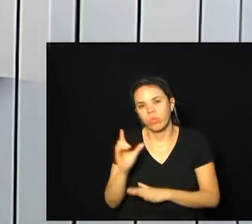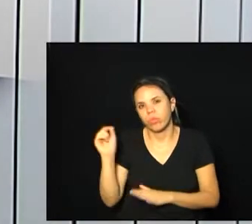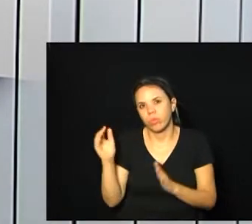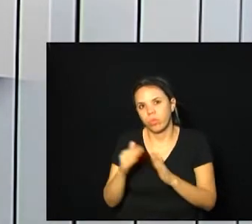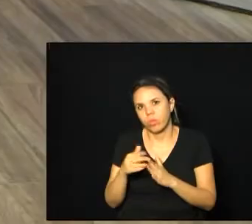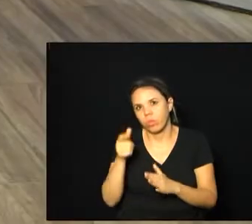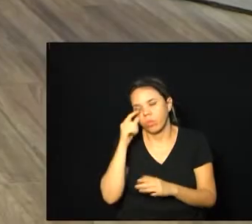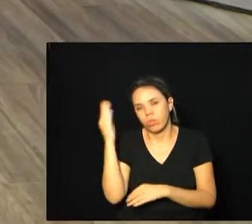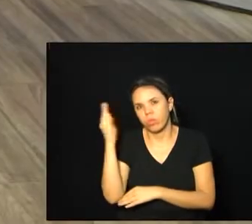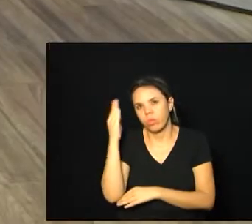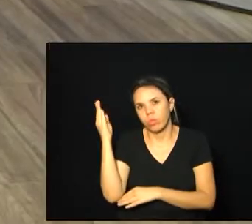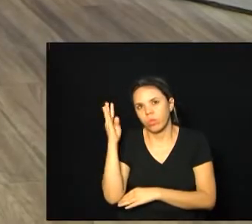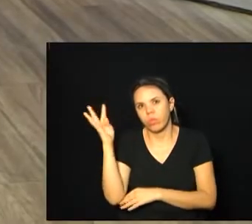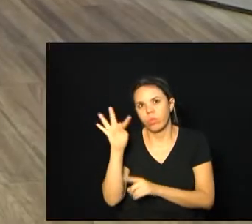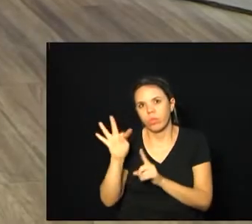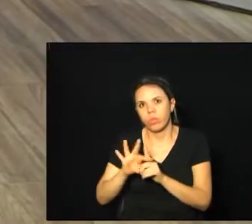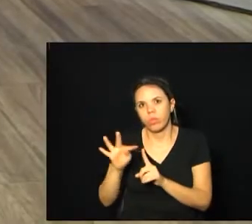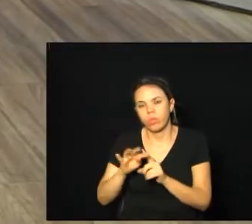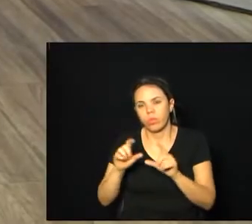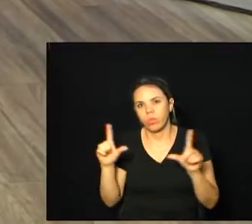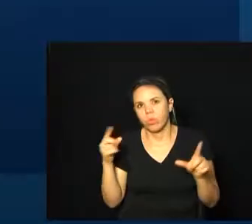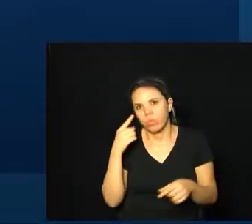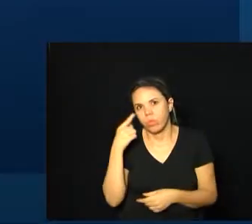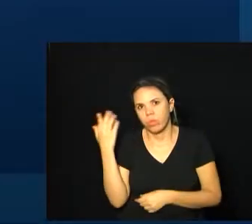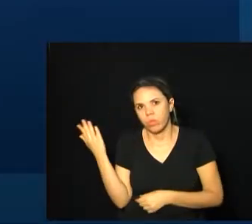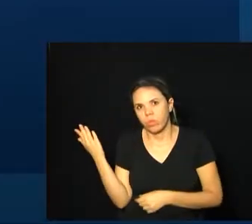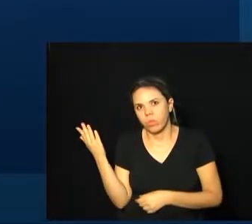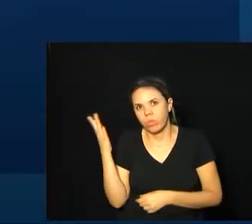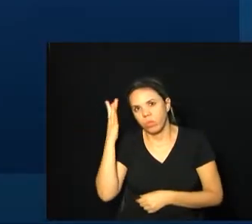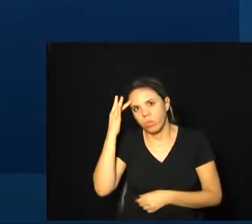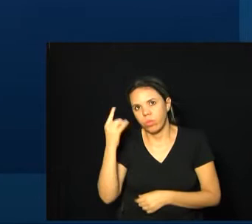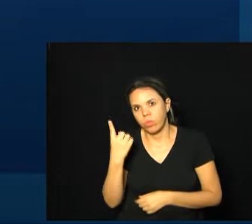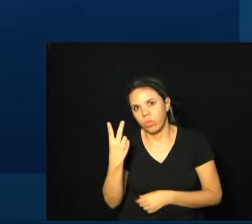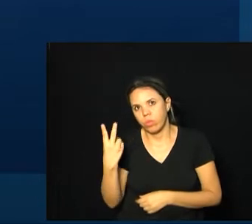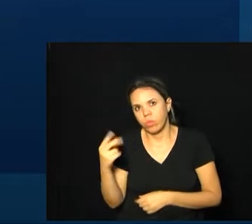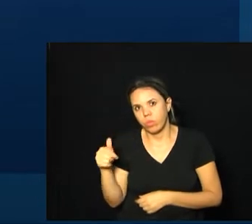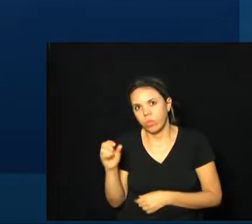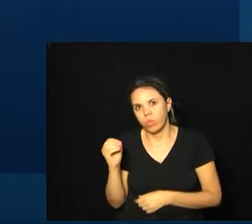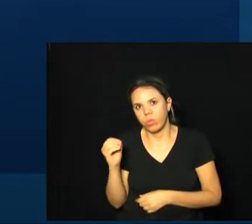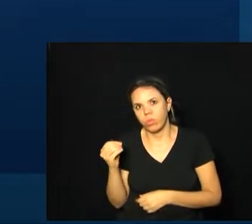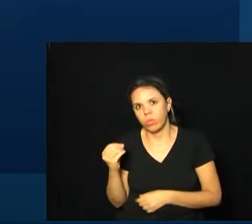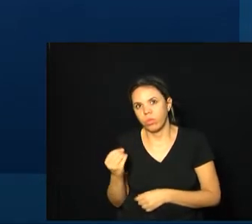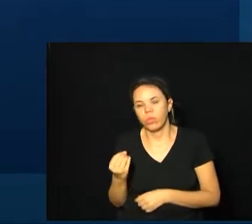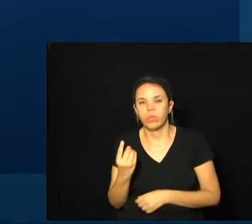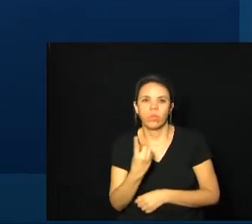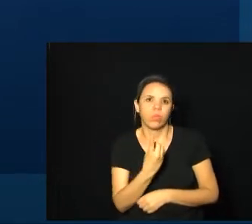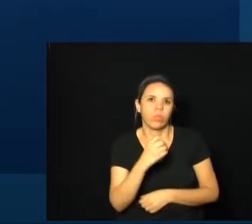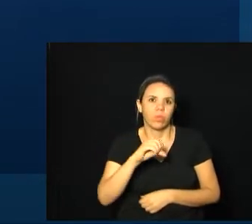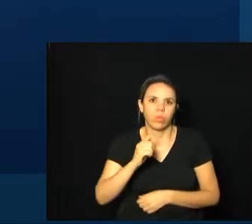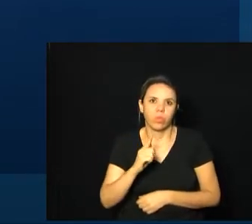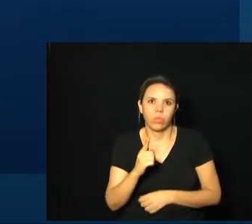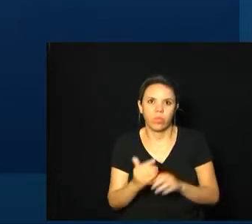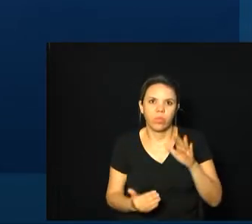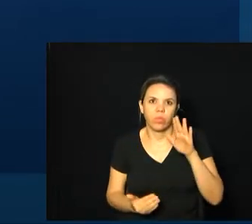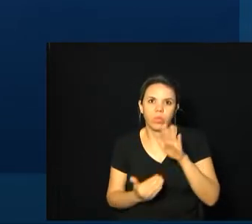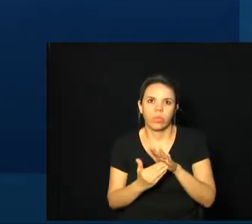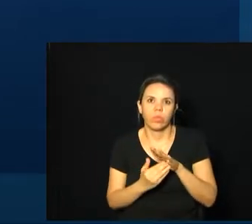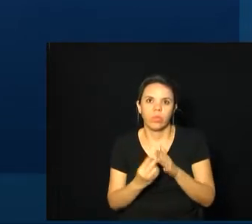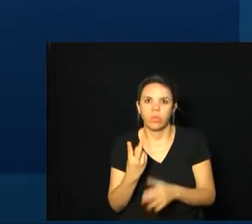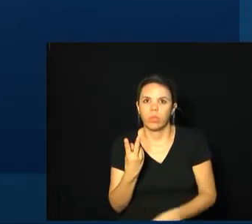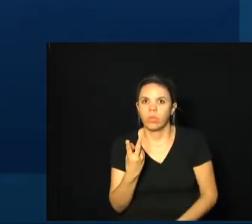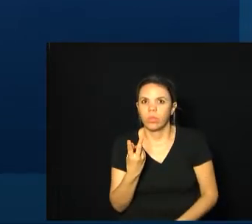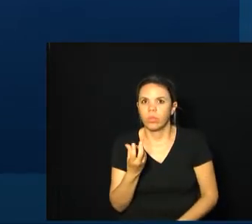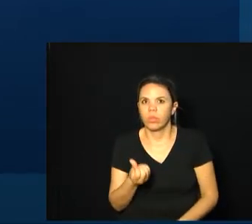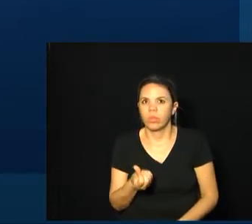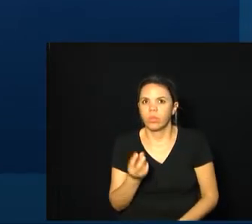Vamos às temperaturas? Já estão aqui na minha tela, olha só. Então, amanhã, 27 de outubro, mínima de 19 graus e a máxima